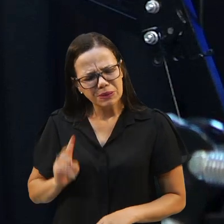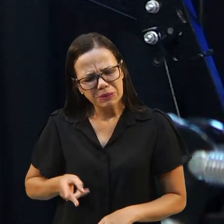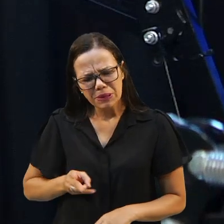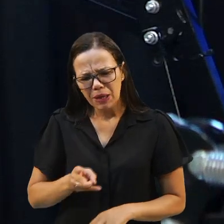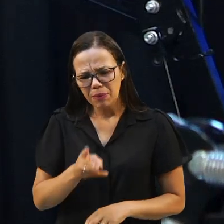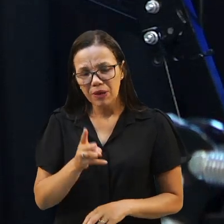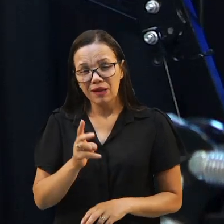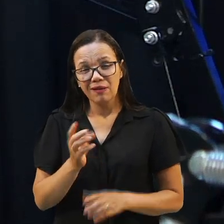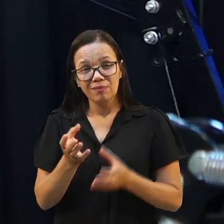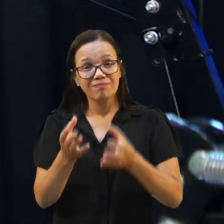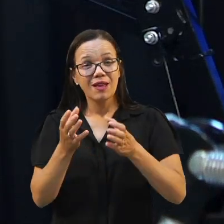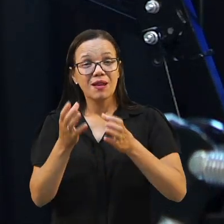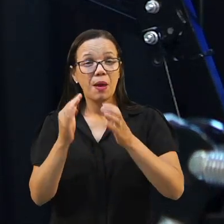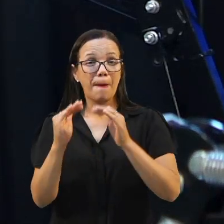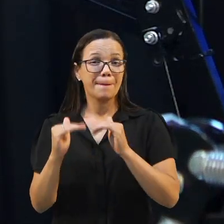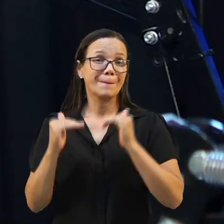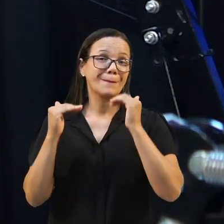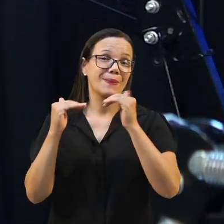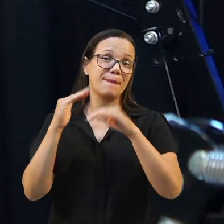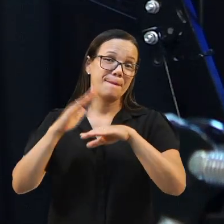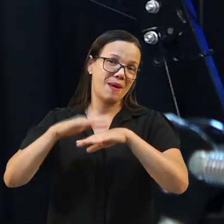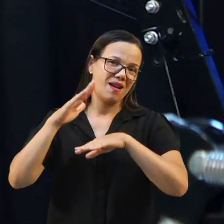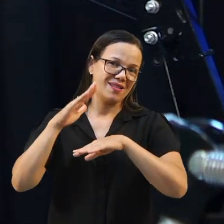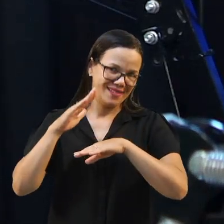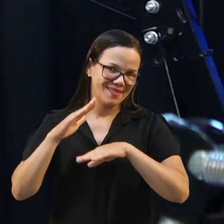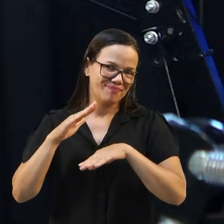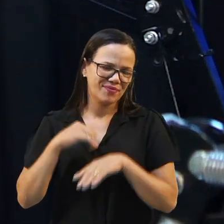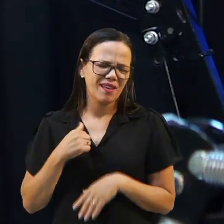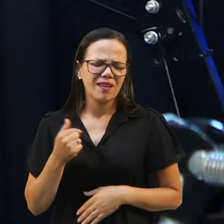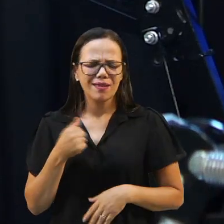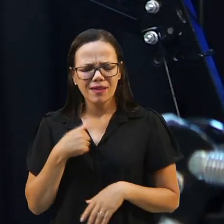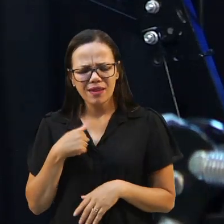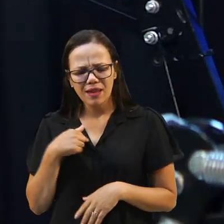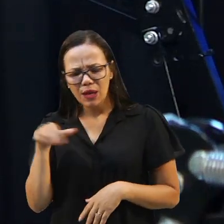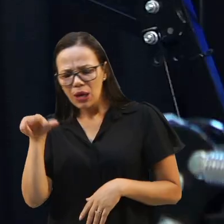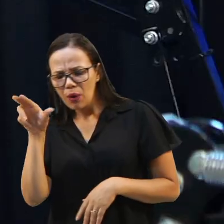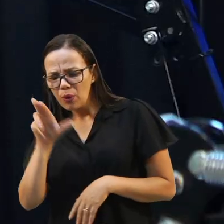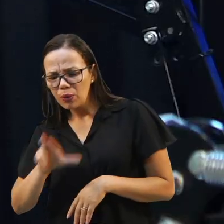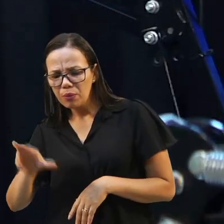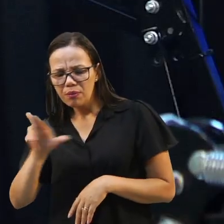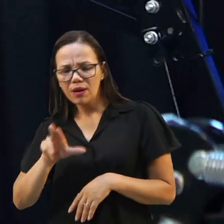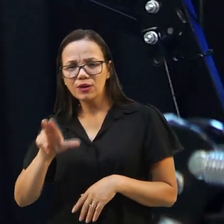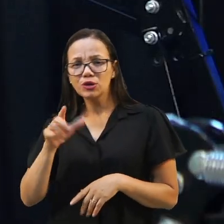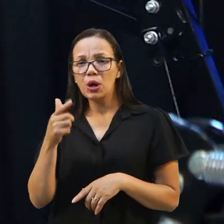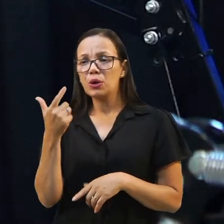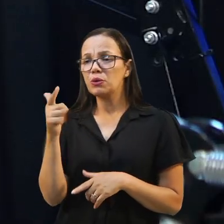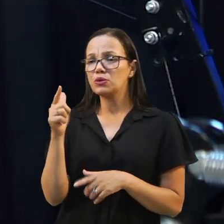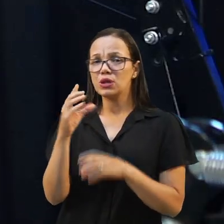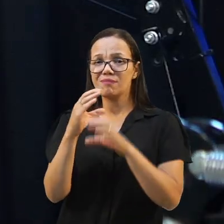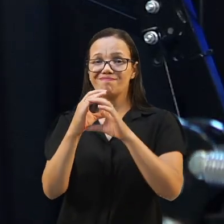muito ambiciosa, né? E em Uberlândia não tinha engenharia elétrica.